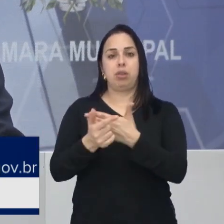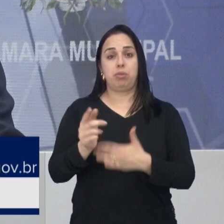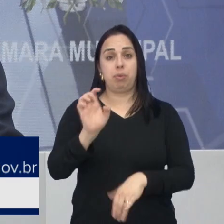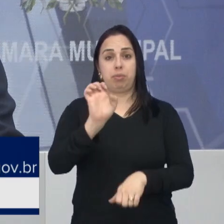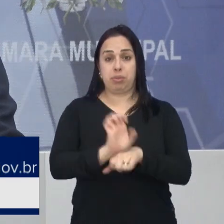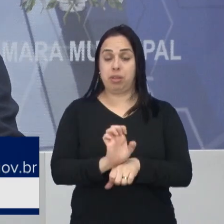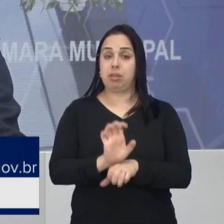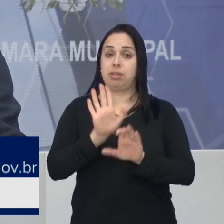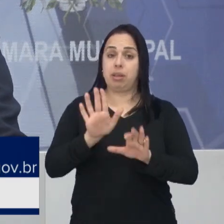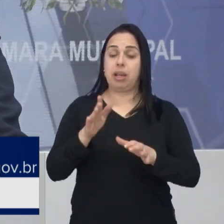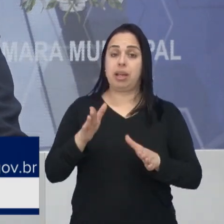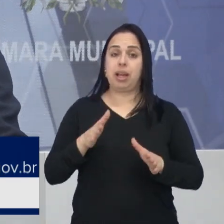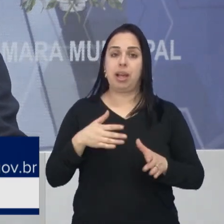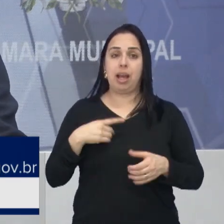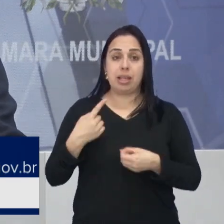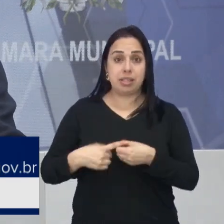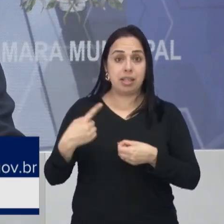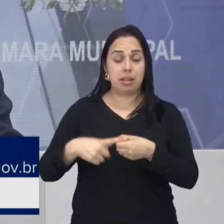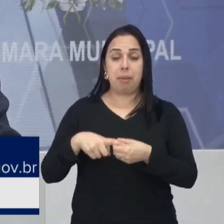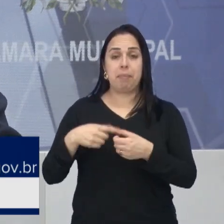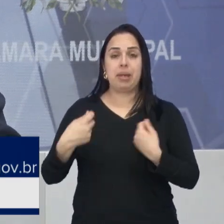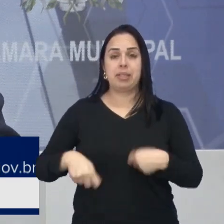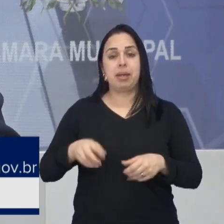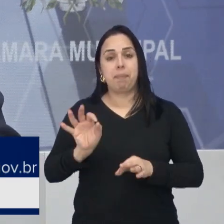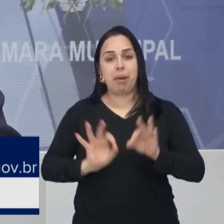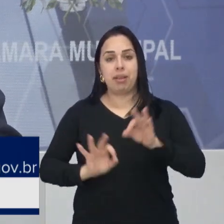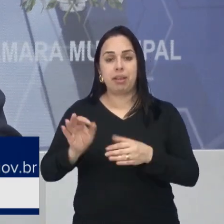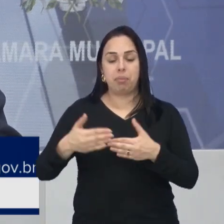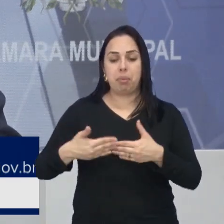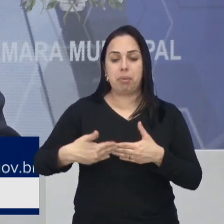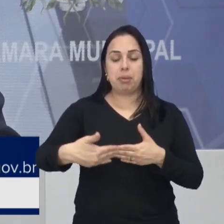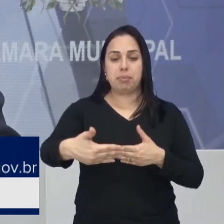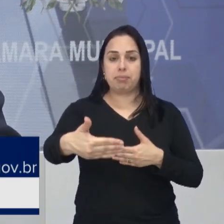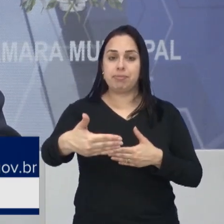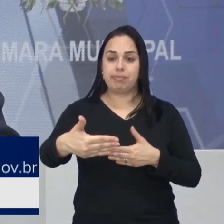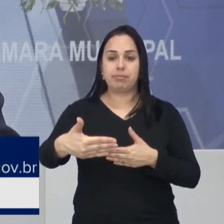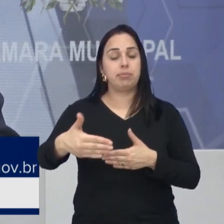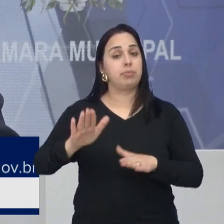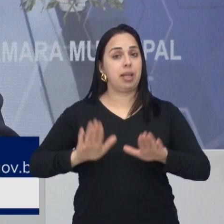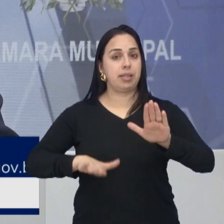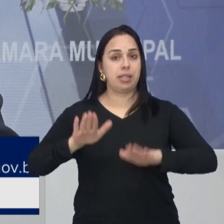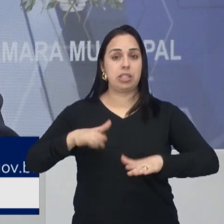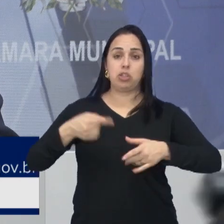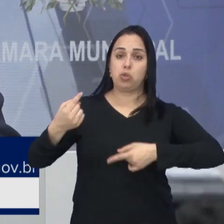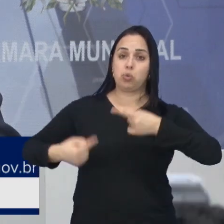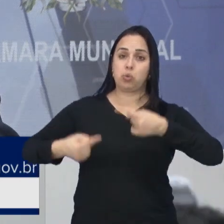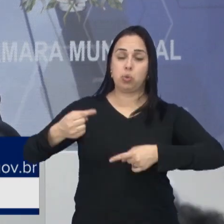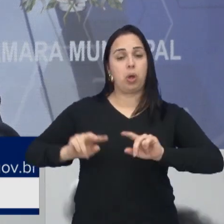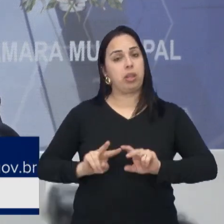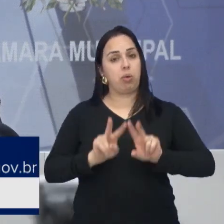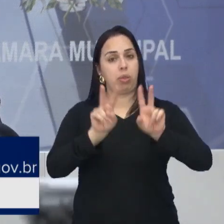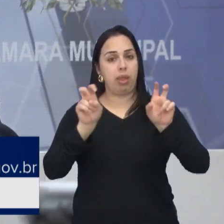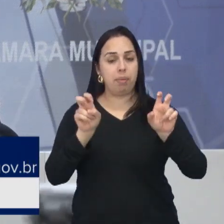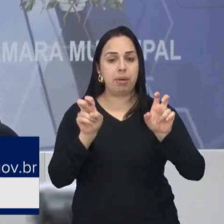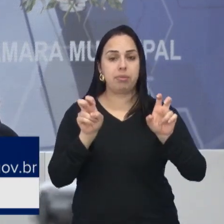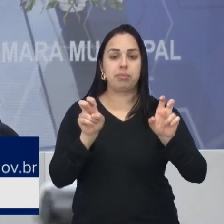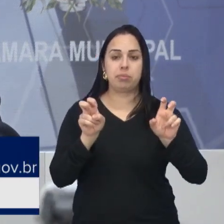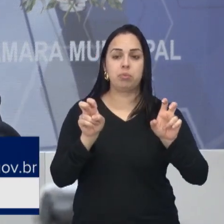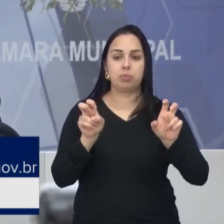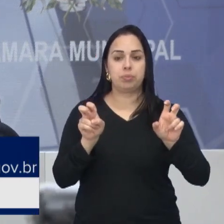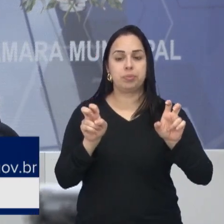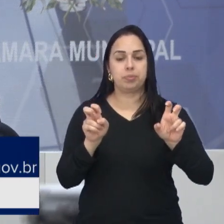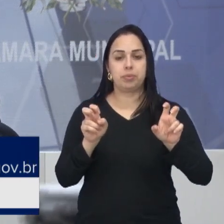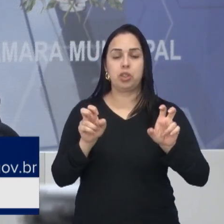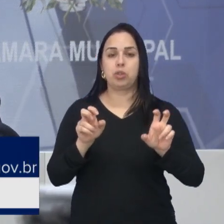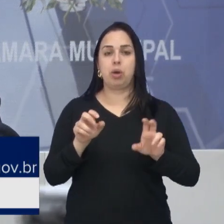cidade tenha um planejamento a médio e longo prazo, né? Por vezes a gente discute, fala muito sobre, aqui na Câmara Municipal, sobre